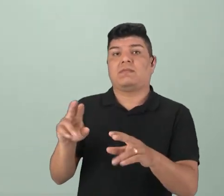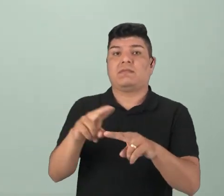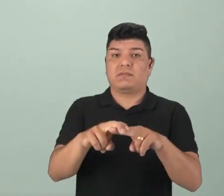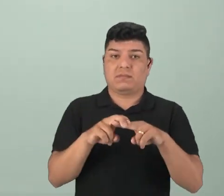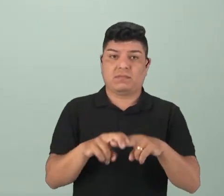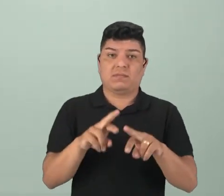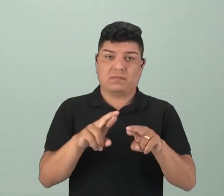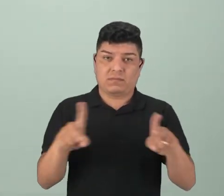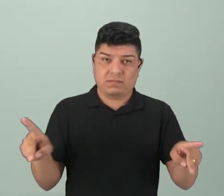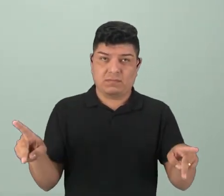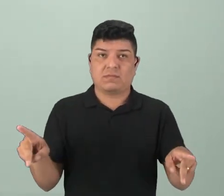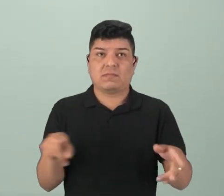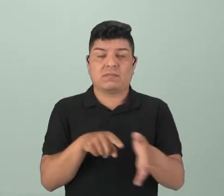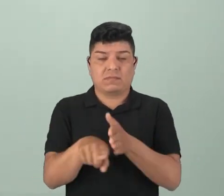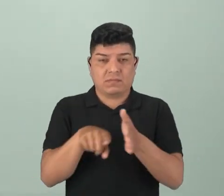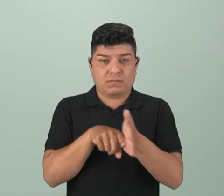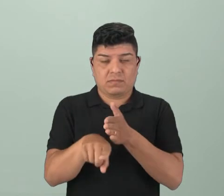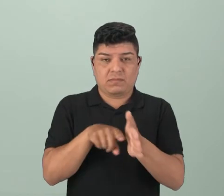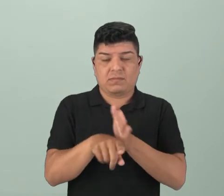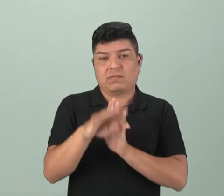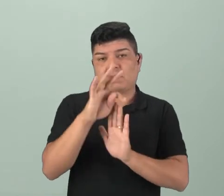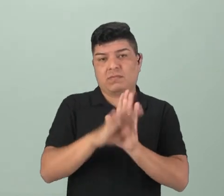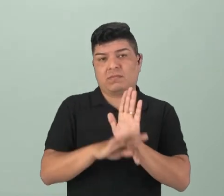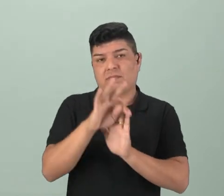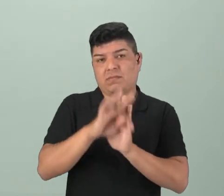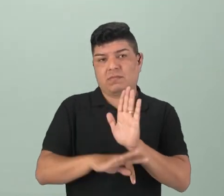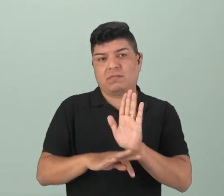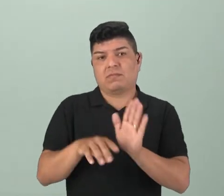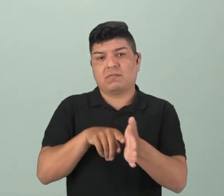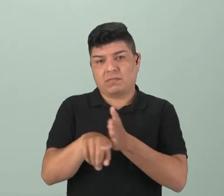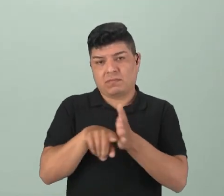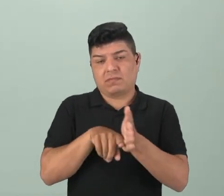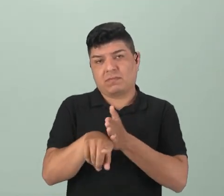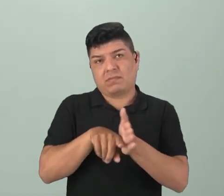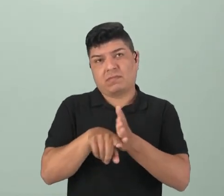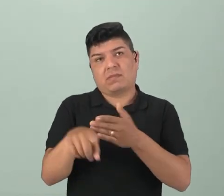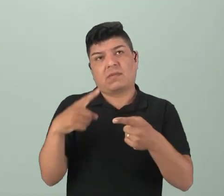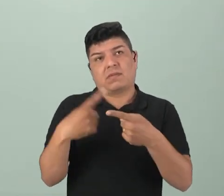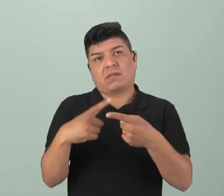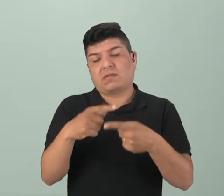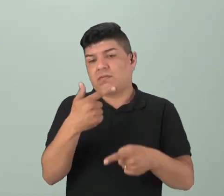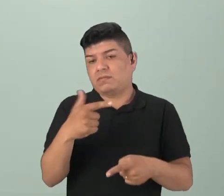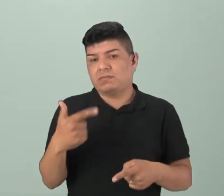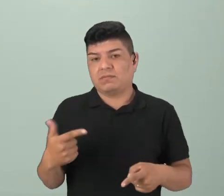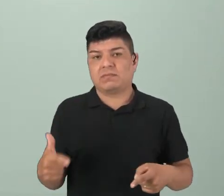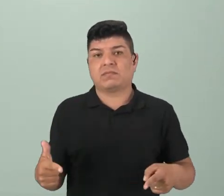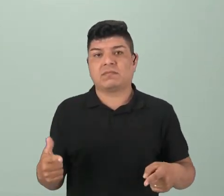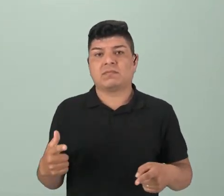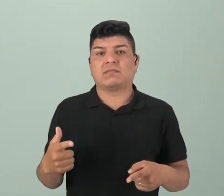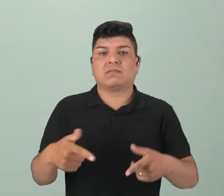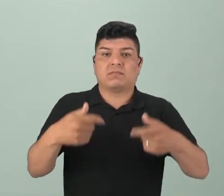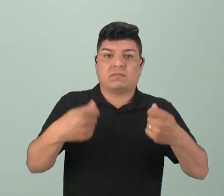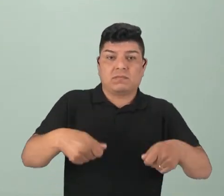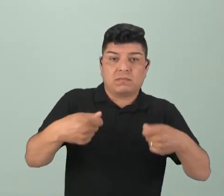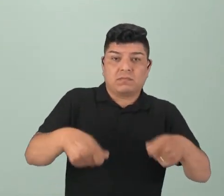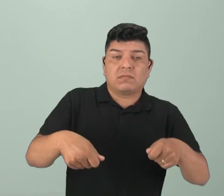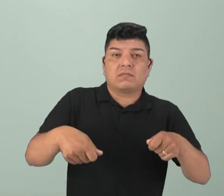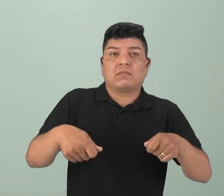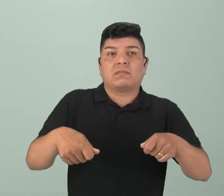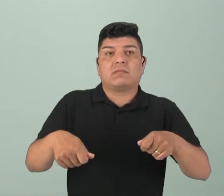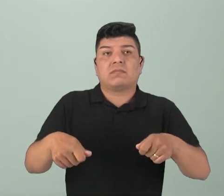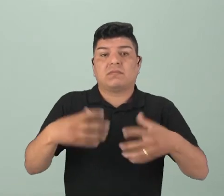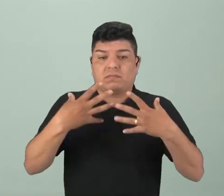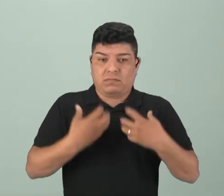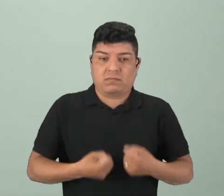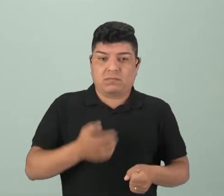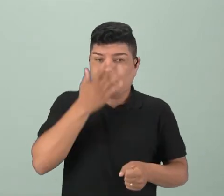fala que se diferenciam dos argumentos, né, dos textos que trazem ali argumentos. Porque você não tem essa precisão, né, de